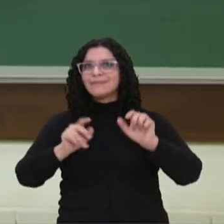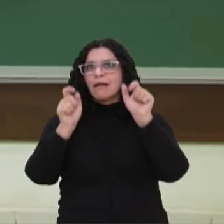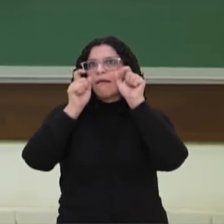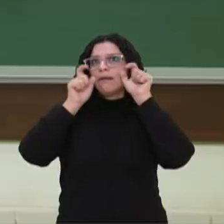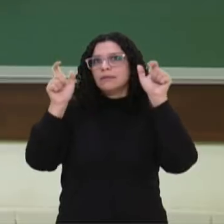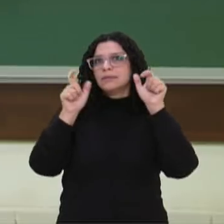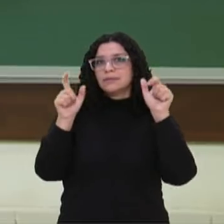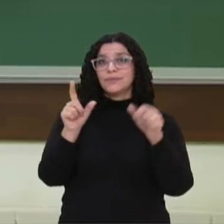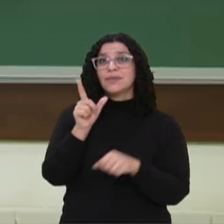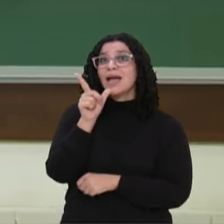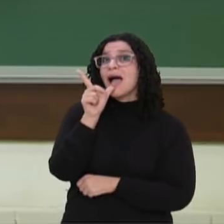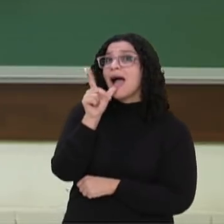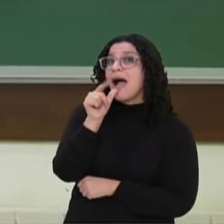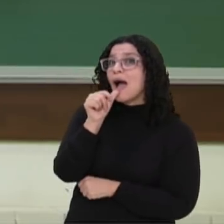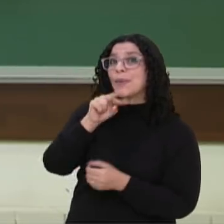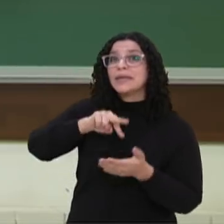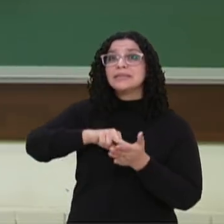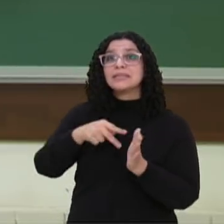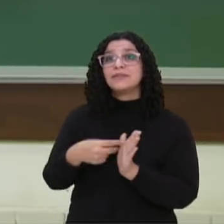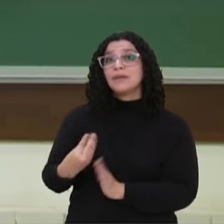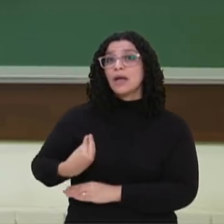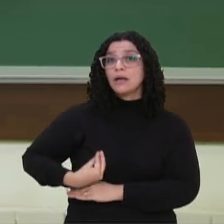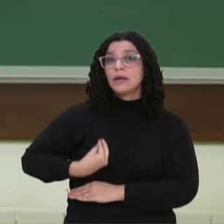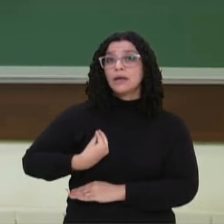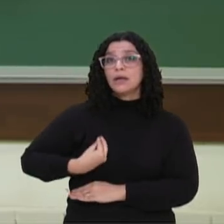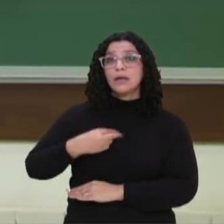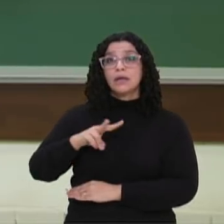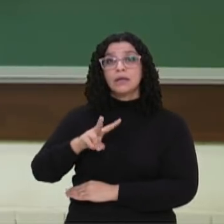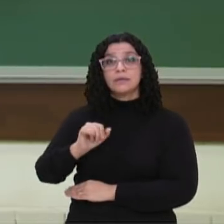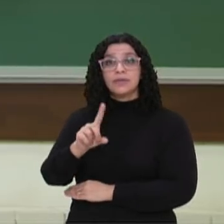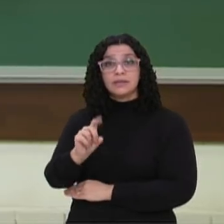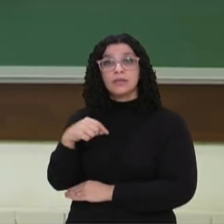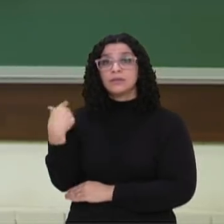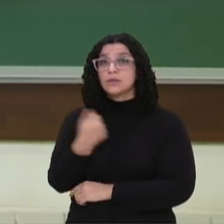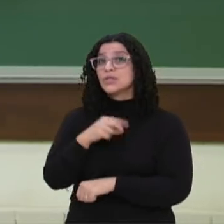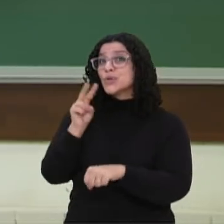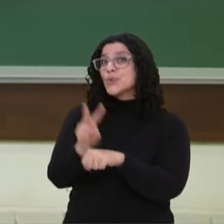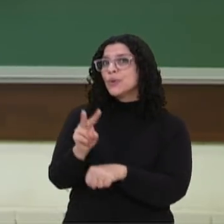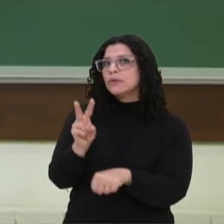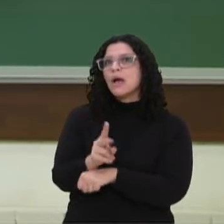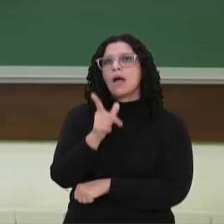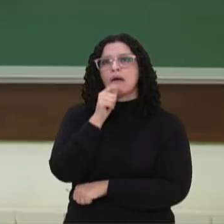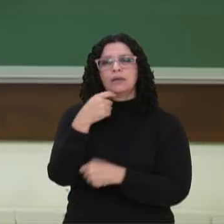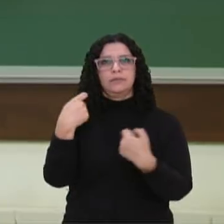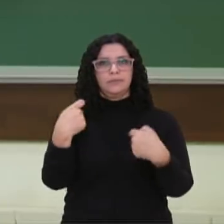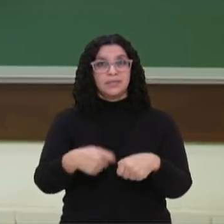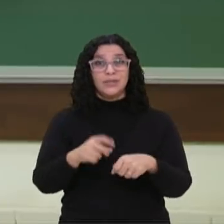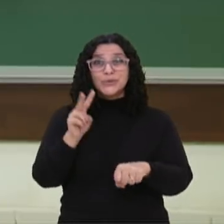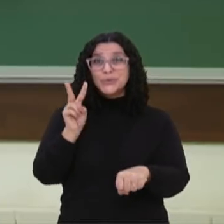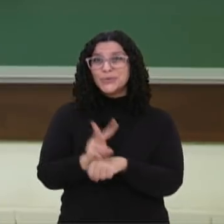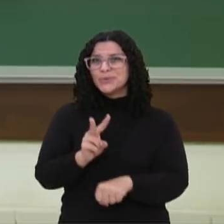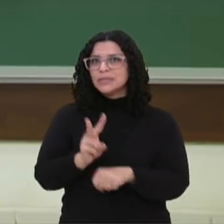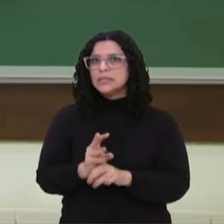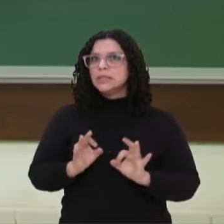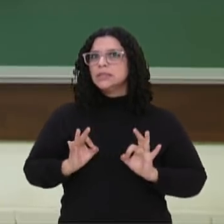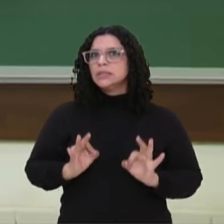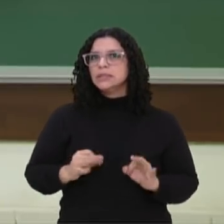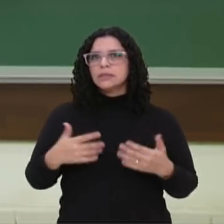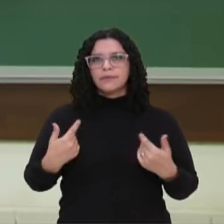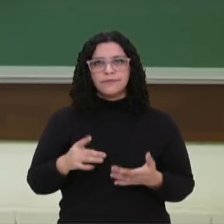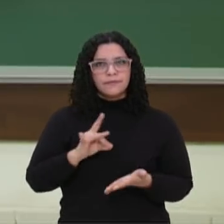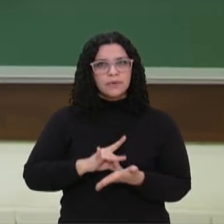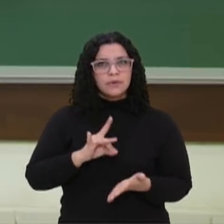que água é vida e nós precisamos cuidar dela. E cuidar muito. E como que nós